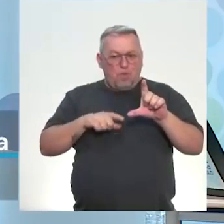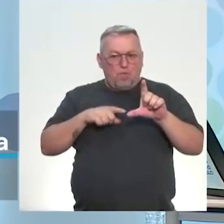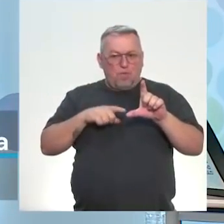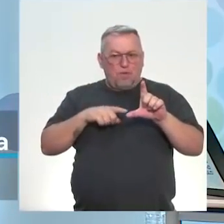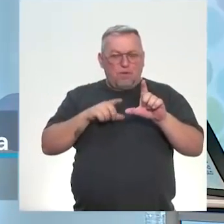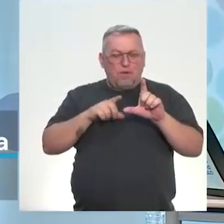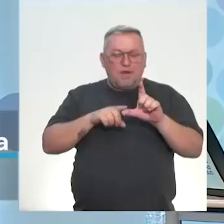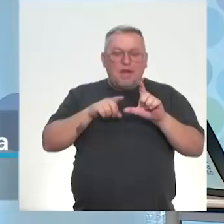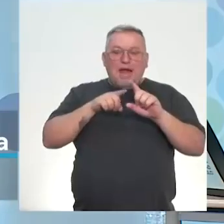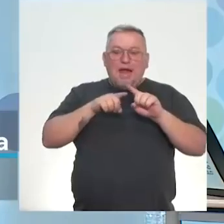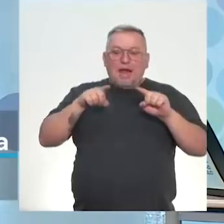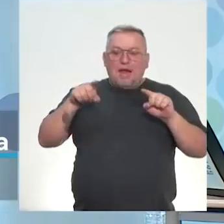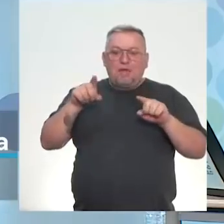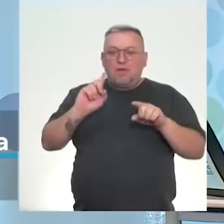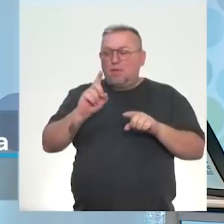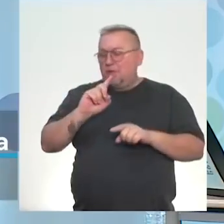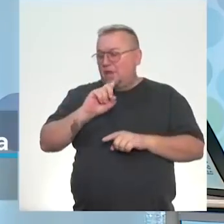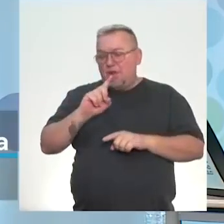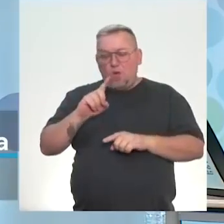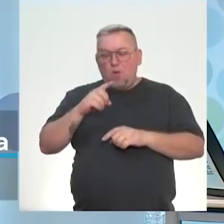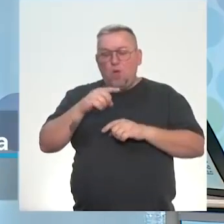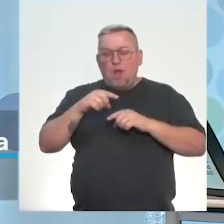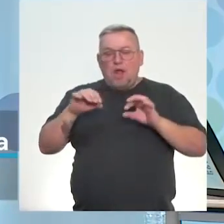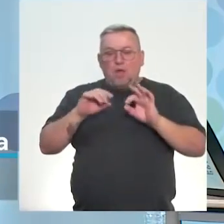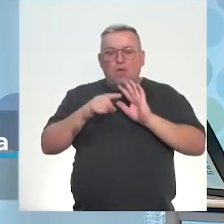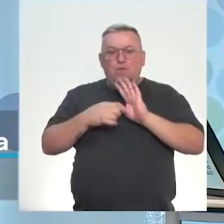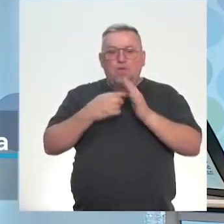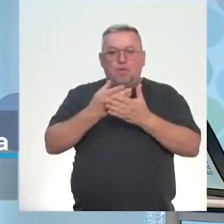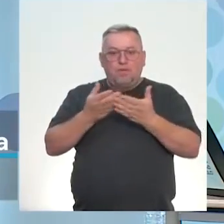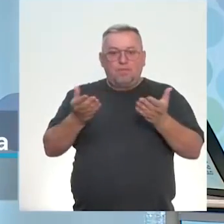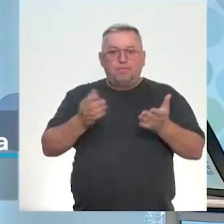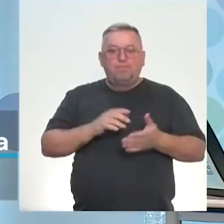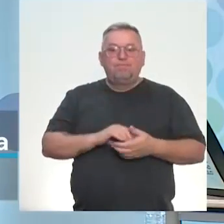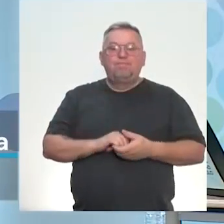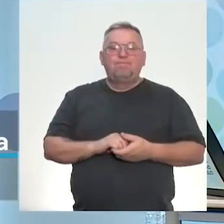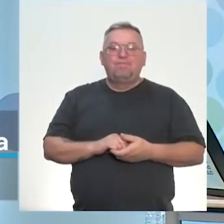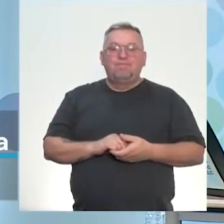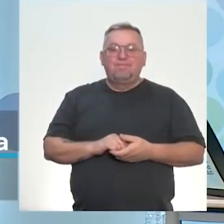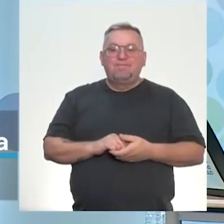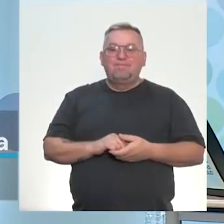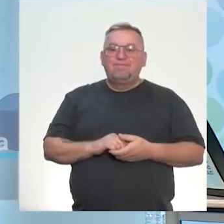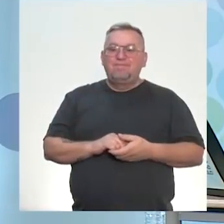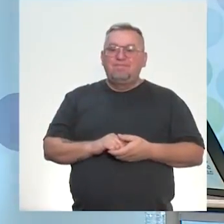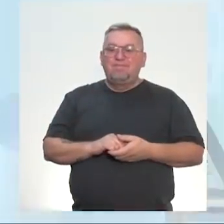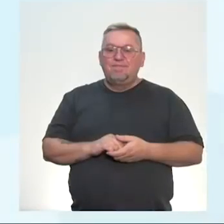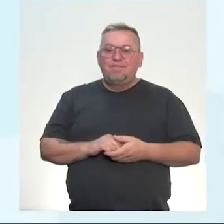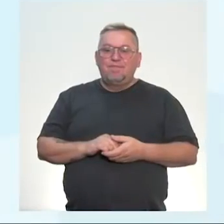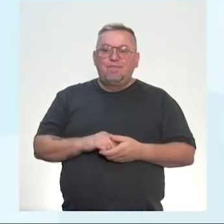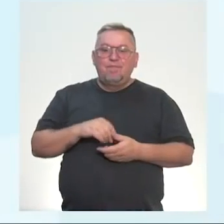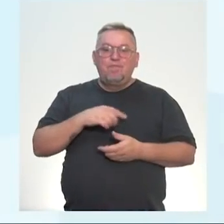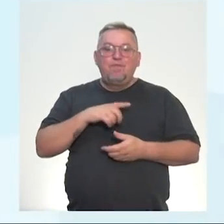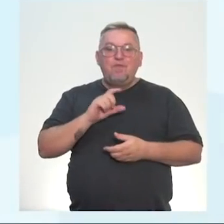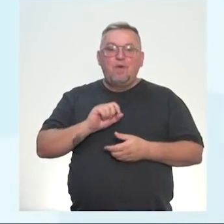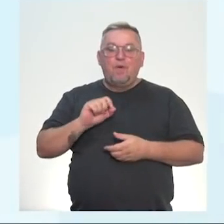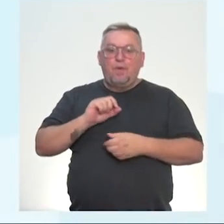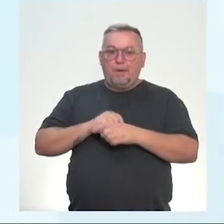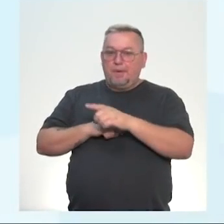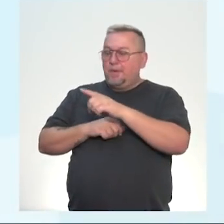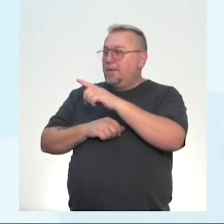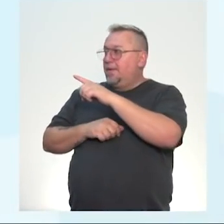ângulos retos e não ângulos retos, que é o que eu quero mostrar aqui para vocês, beleza? Pode pôr na telinha, então, eu tenho a seguinte ideia,